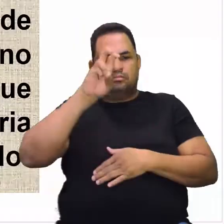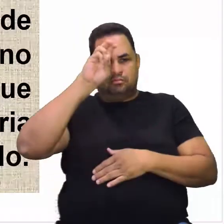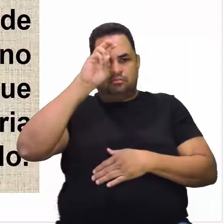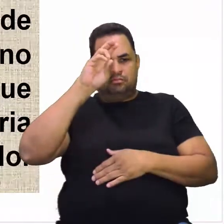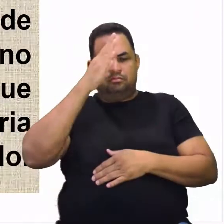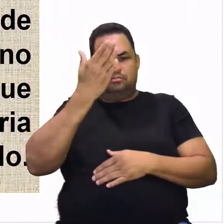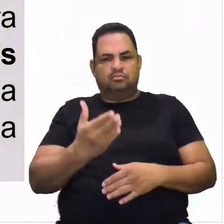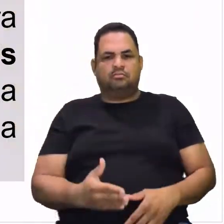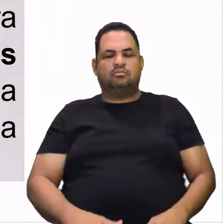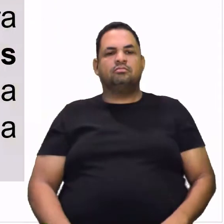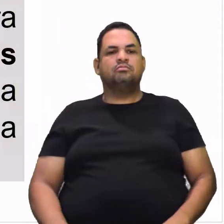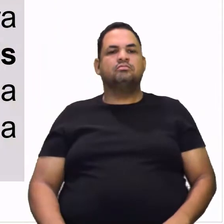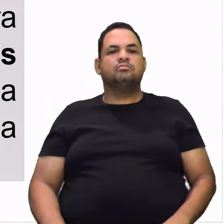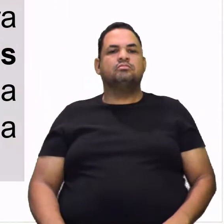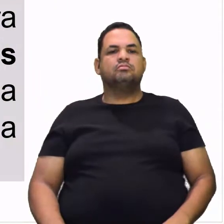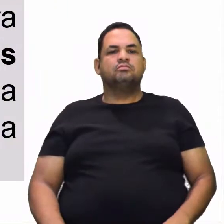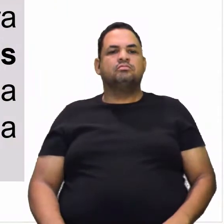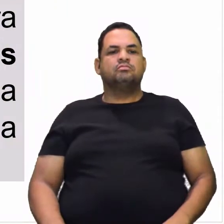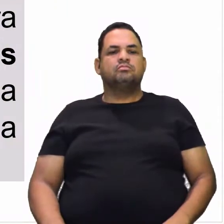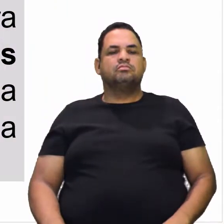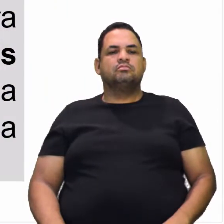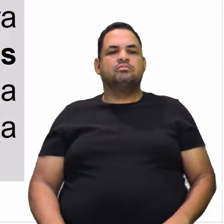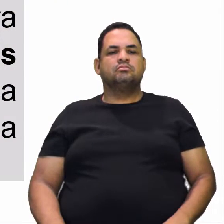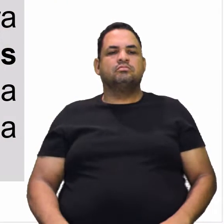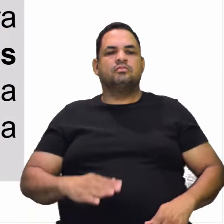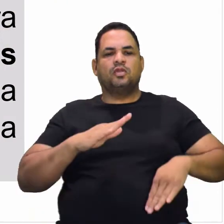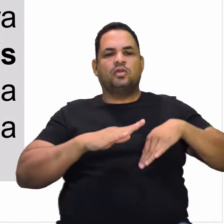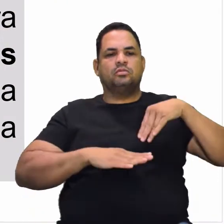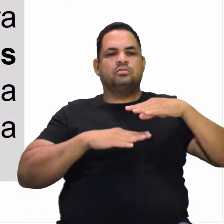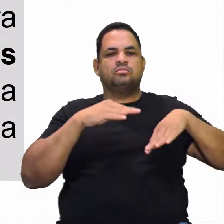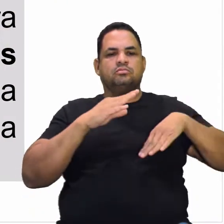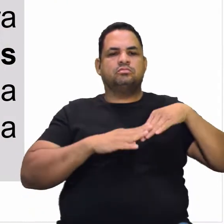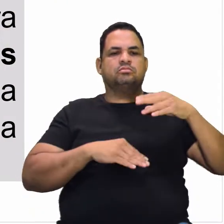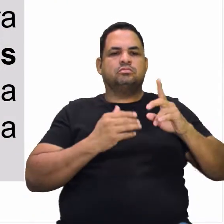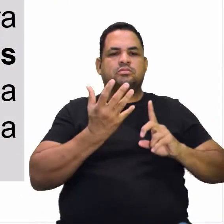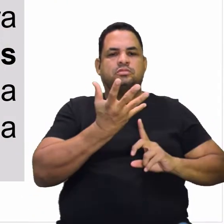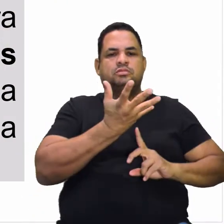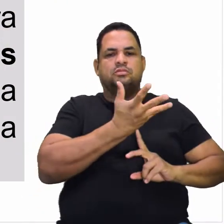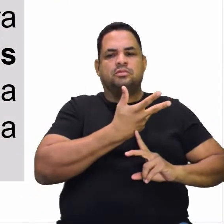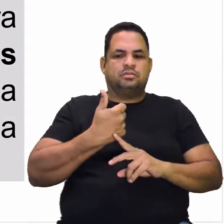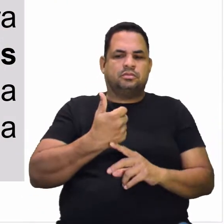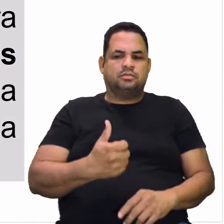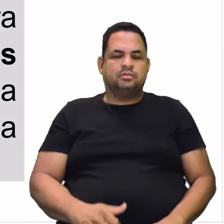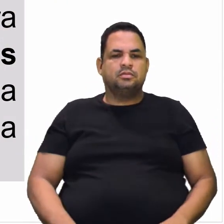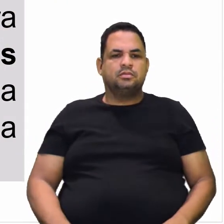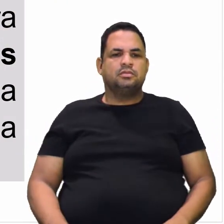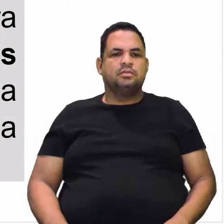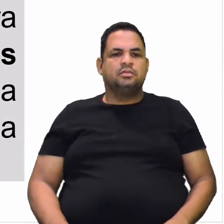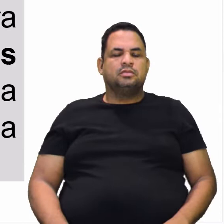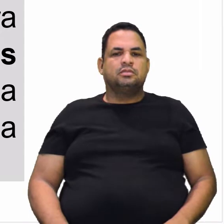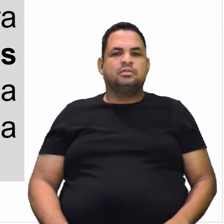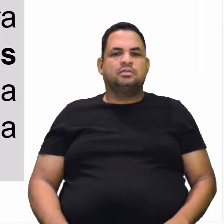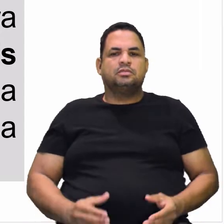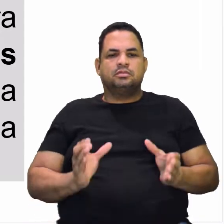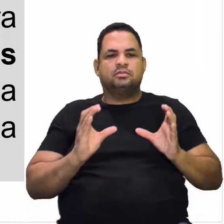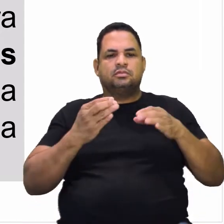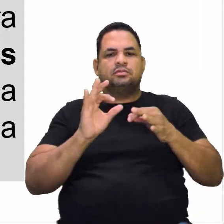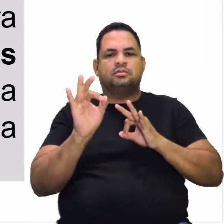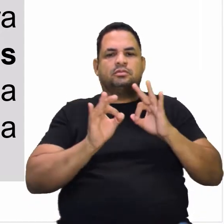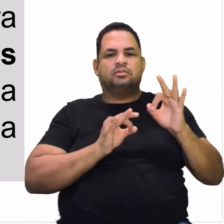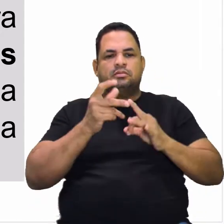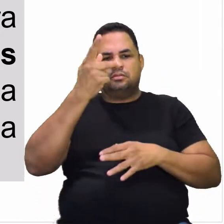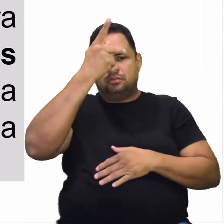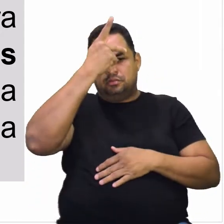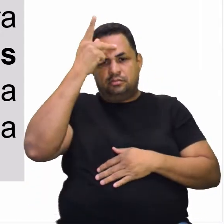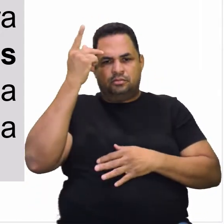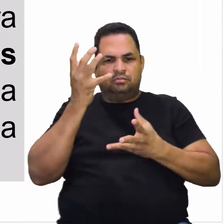vocês. Os artesãos. Os artesãos. Os artesãos dessa classe era formada por pessoas